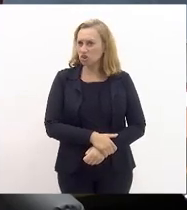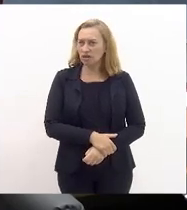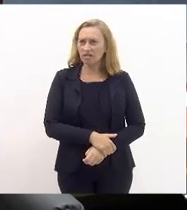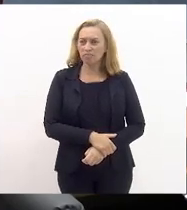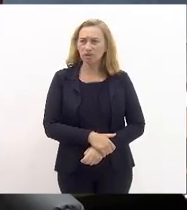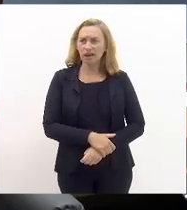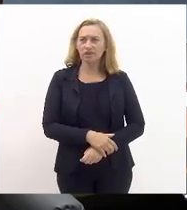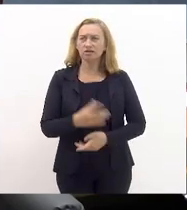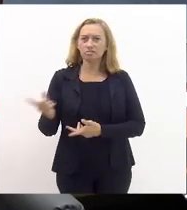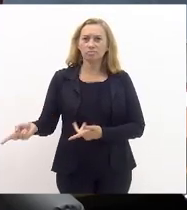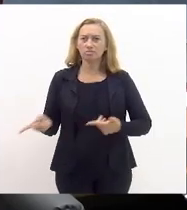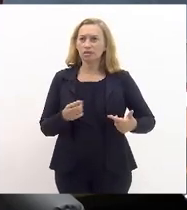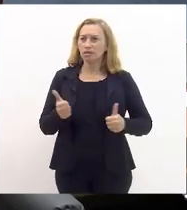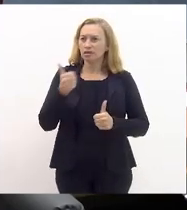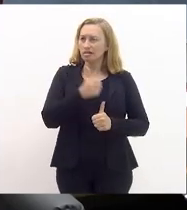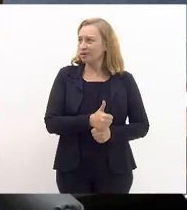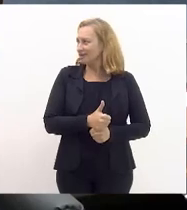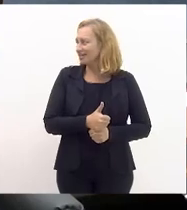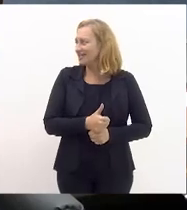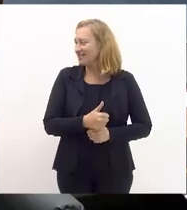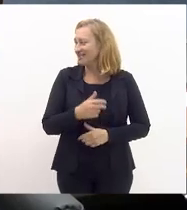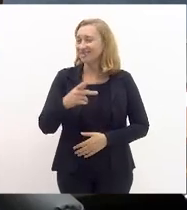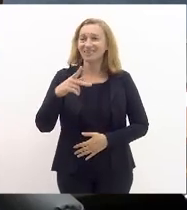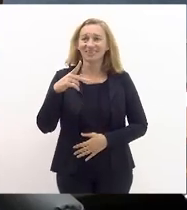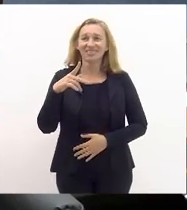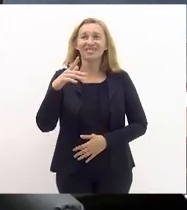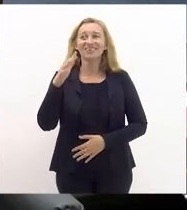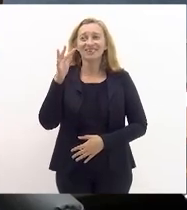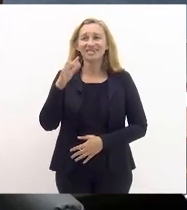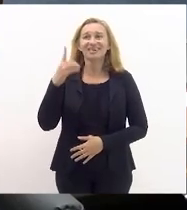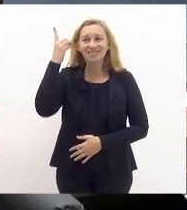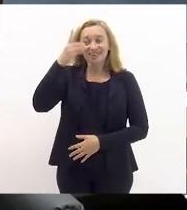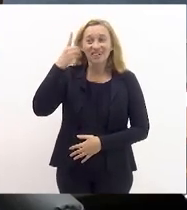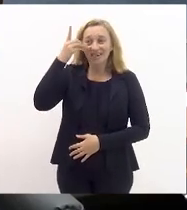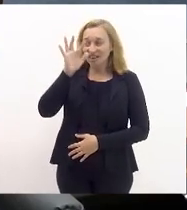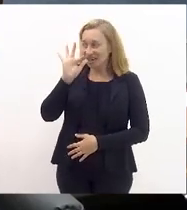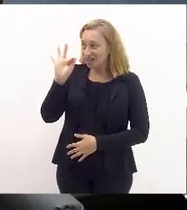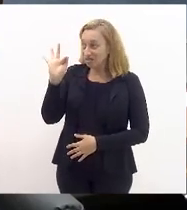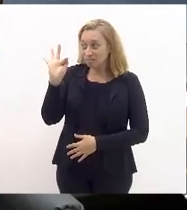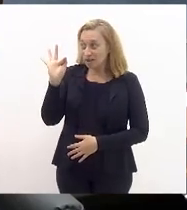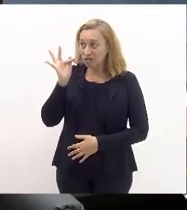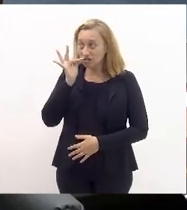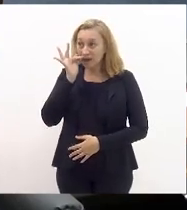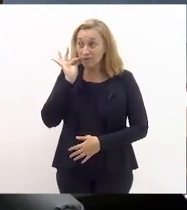Próximo orador inscrito é o nobre deputado Flávio Serafini.